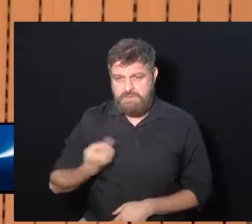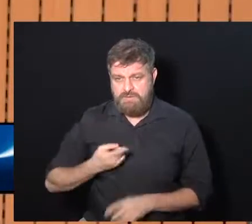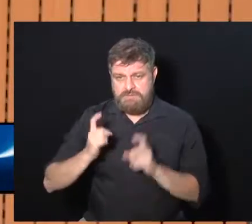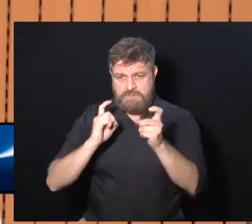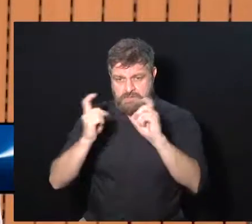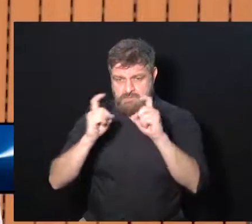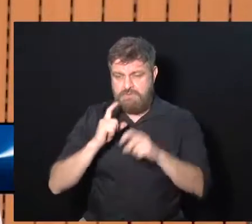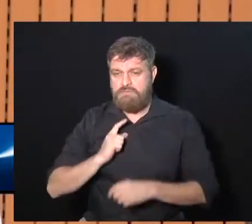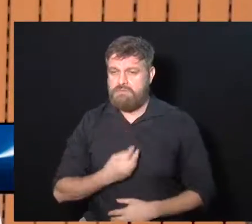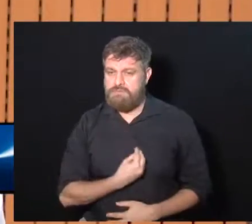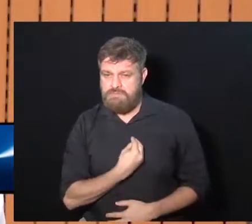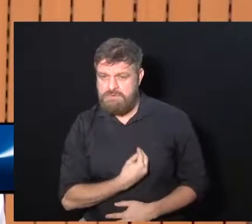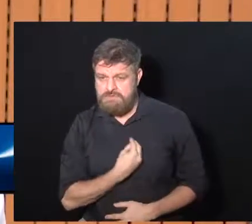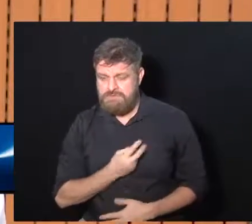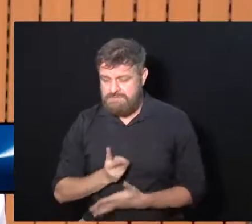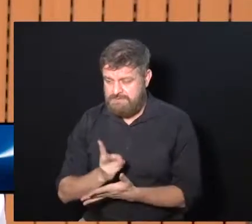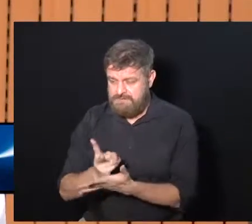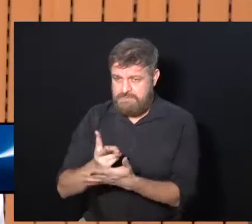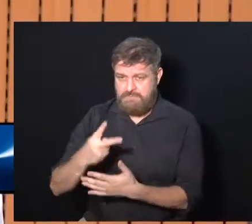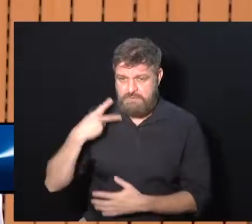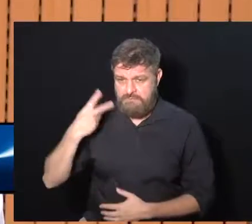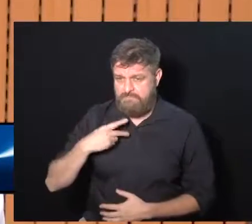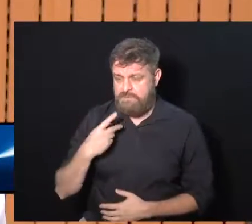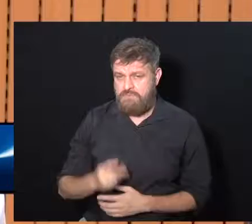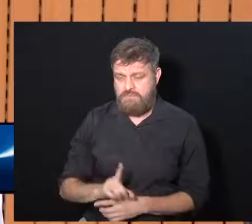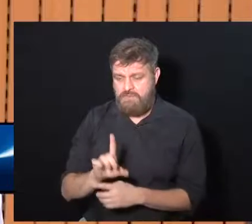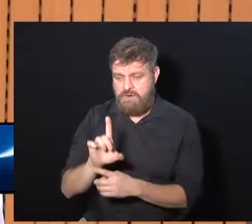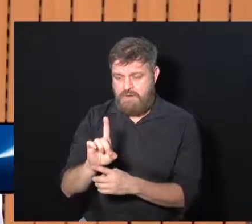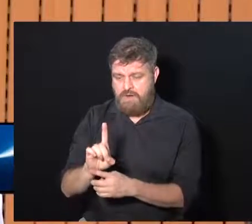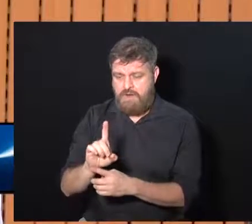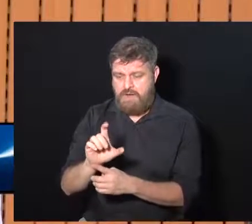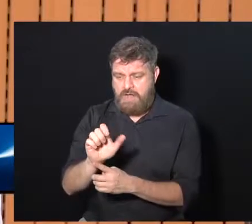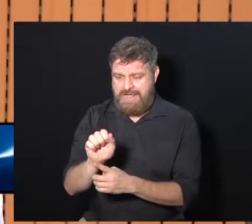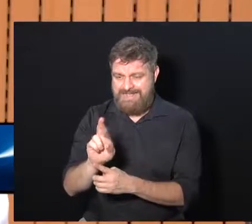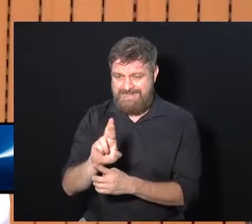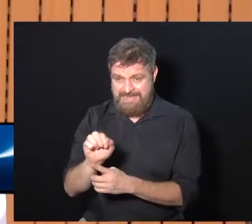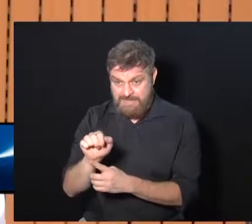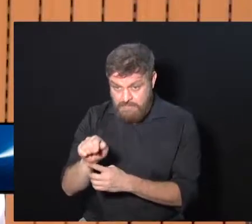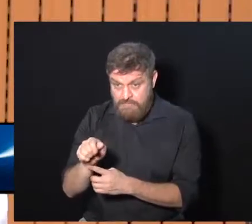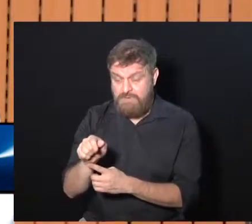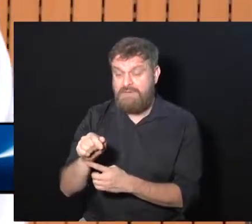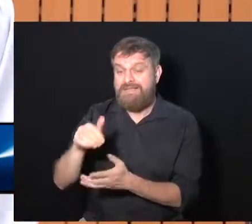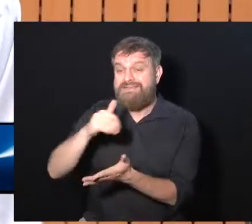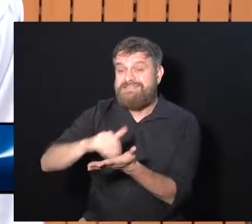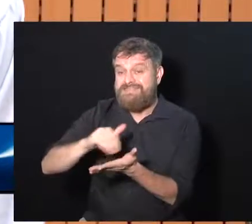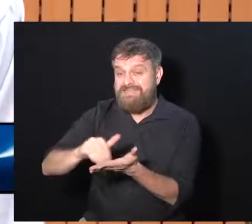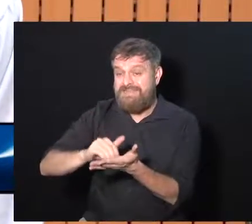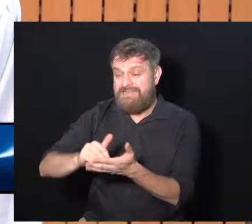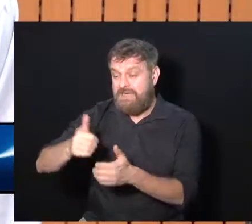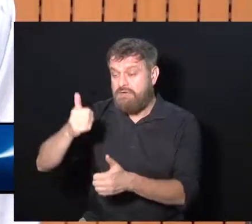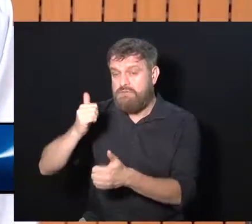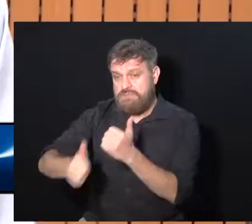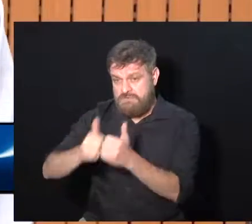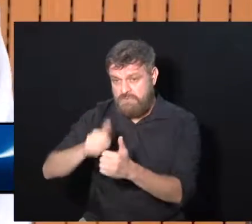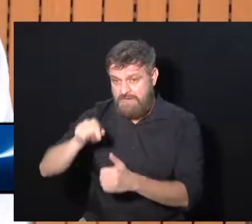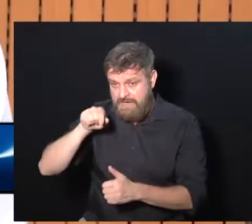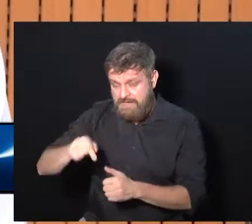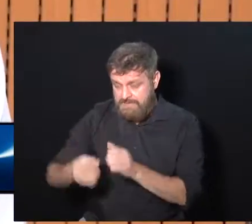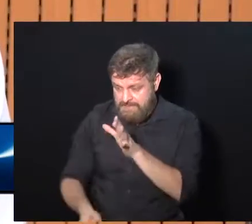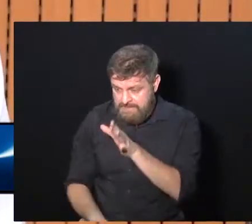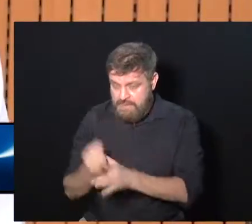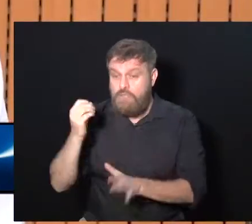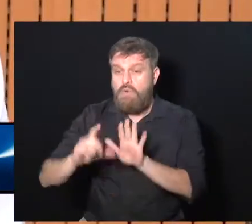reunião, o sempre vereador Dário Saad, hoje secretário municipal de Esportes e Lazer, que é autor da lei